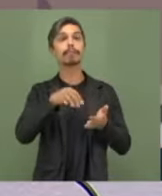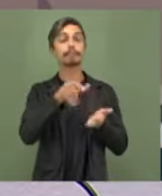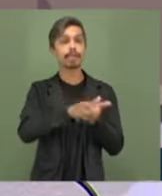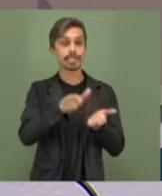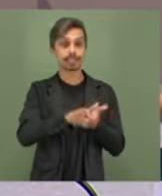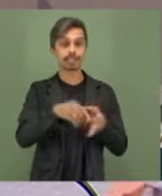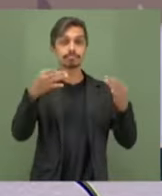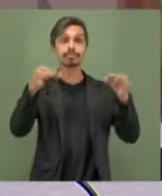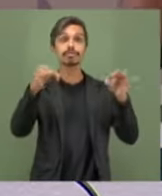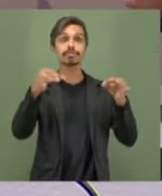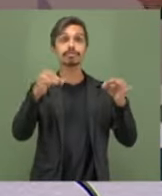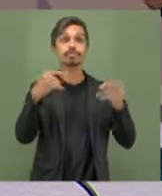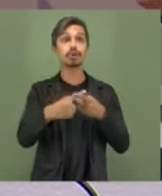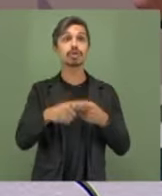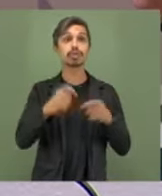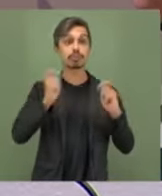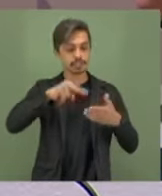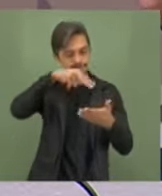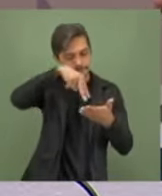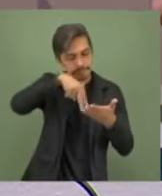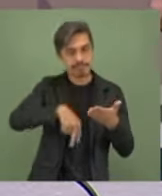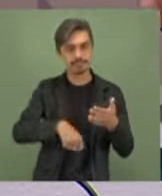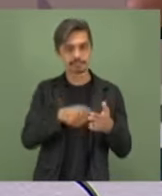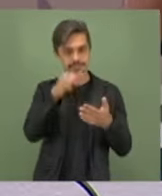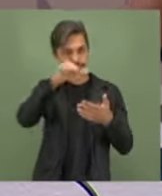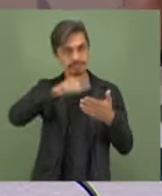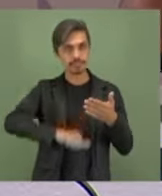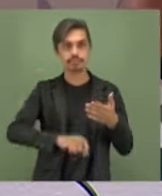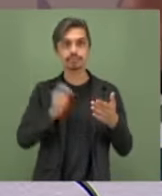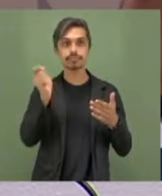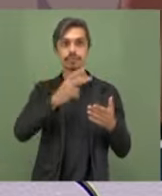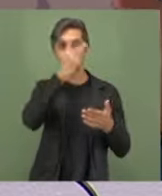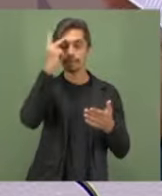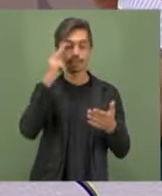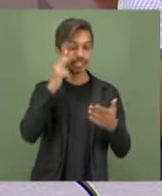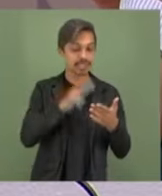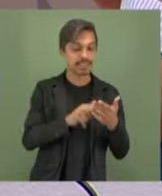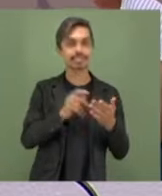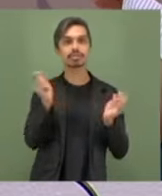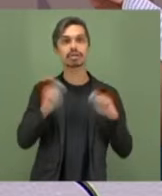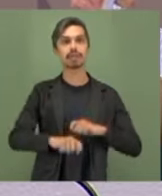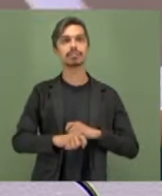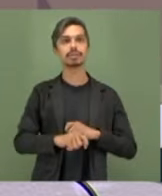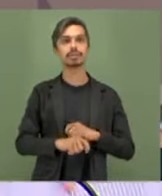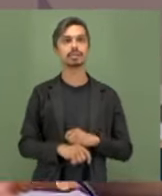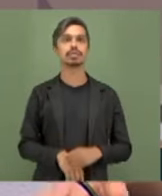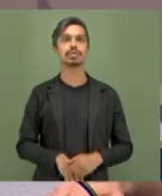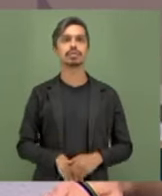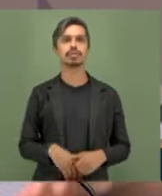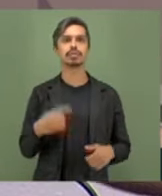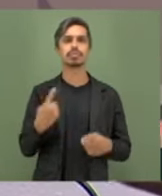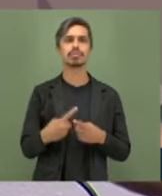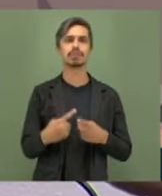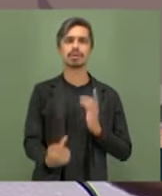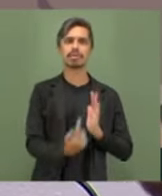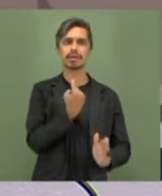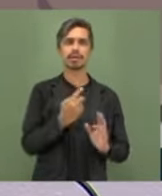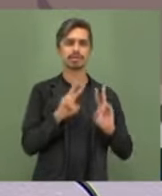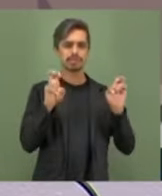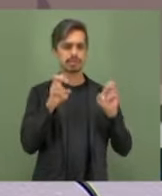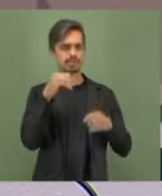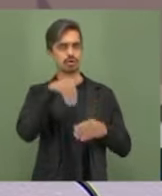o papel pode ser conferido. O papel, a pessoa sabe no que é que está a votar. Porquê que me perguntam a mim sobre urnas?